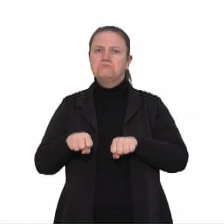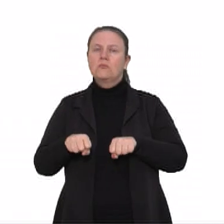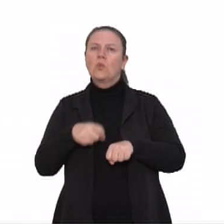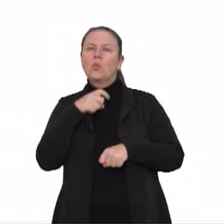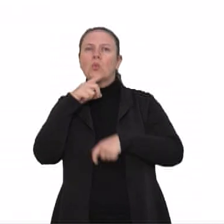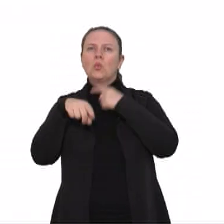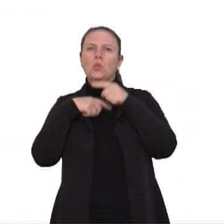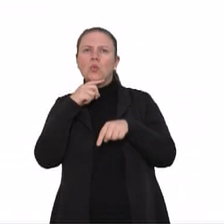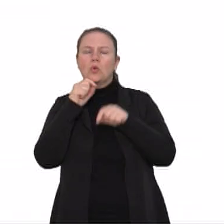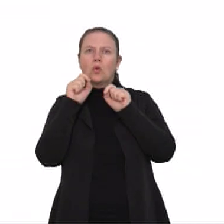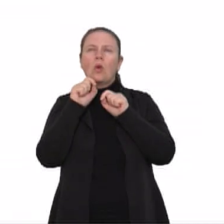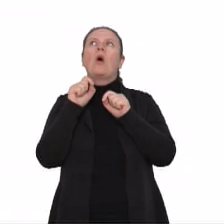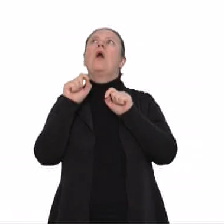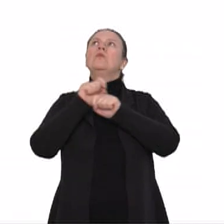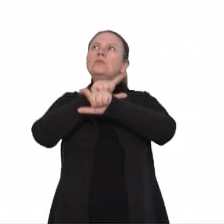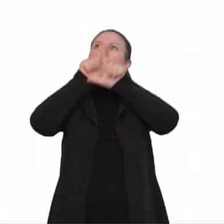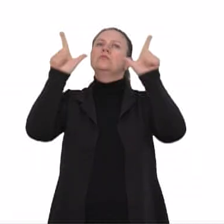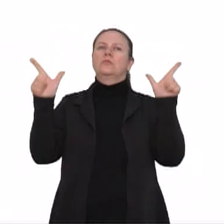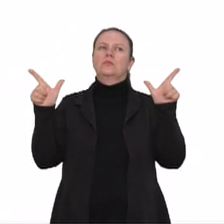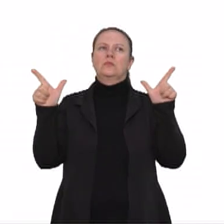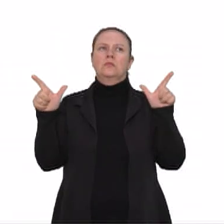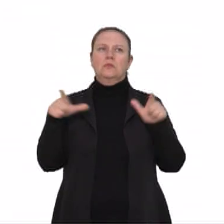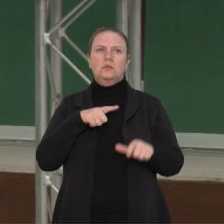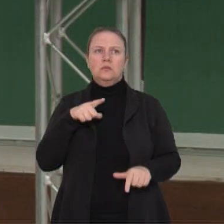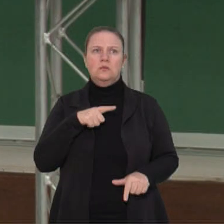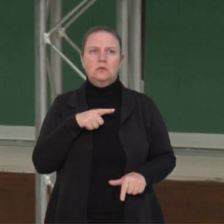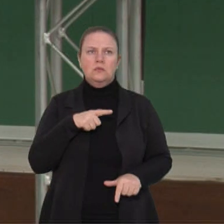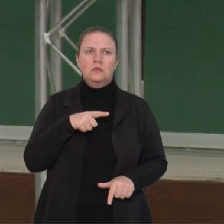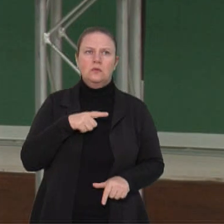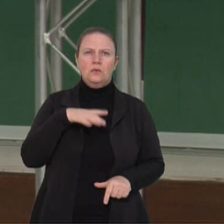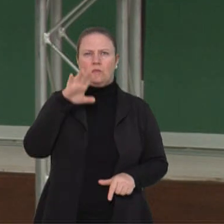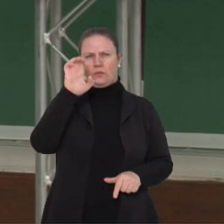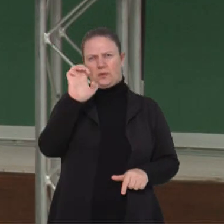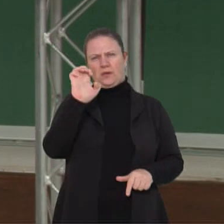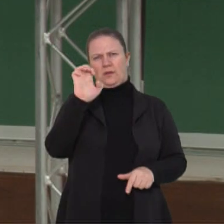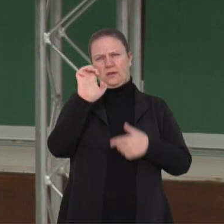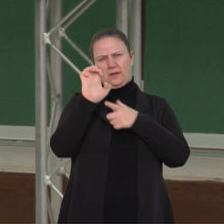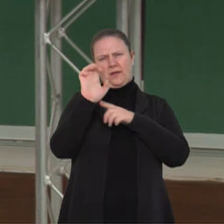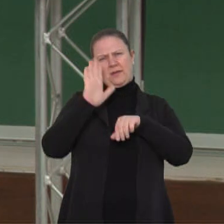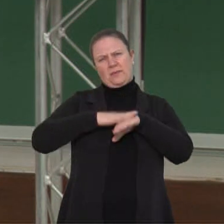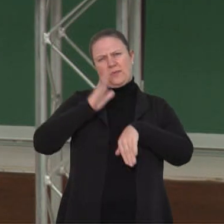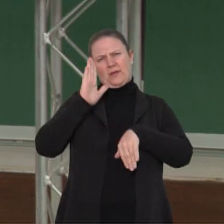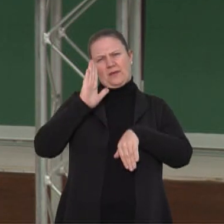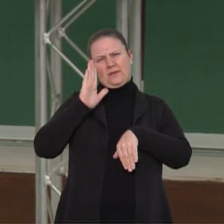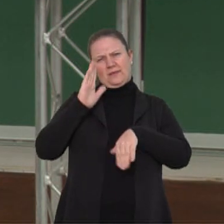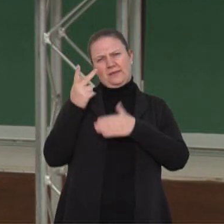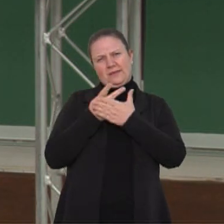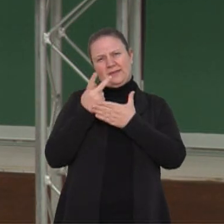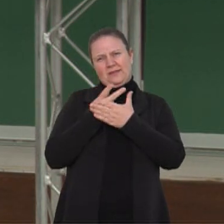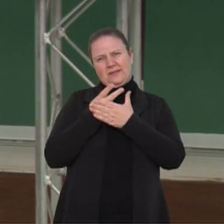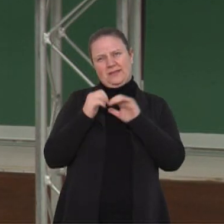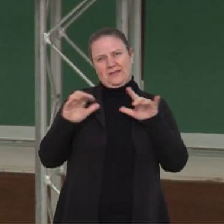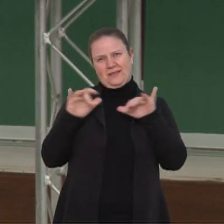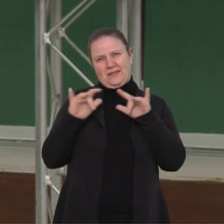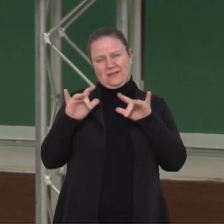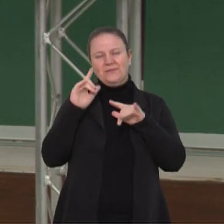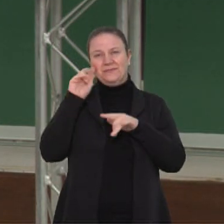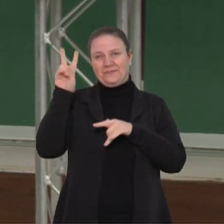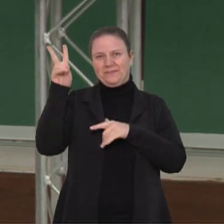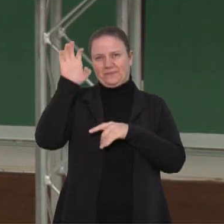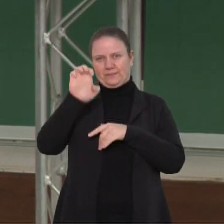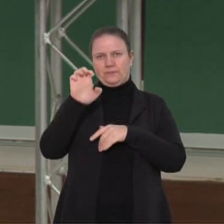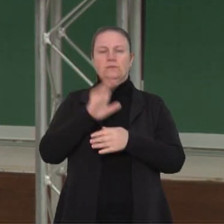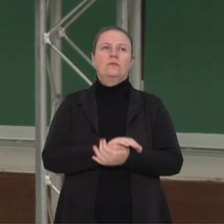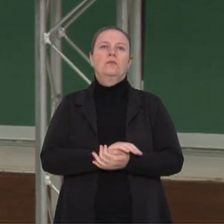sobre um tema específico. Tá sobrando aquele E ali, tudo bem, pessoal? Olha, ele tá sobrando ali. Ele é publicado